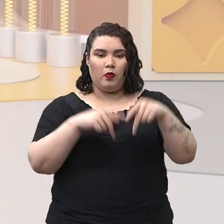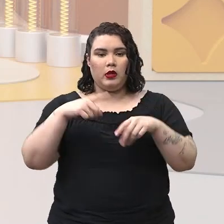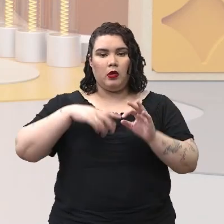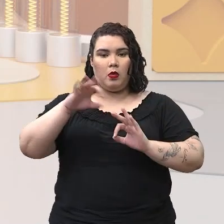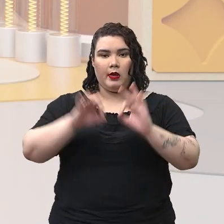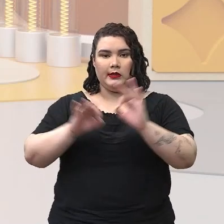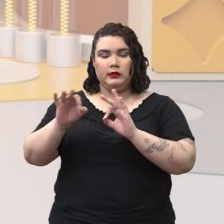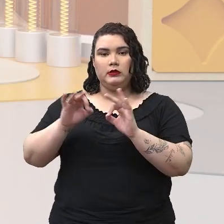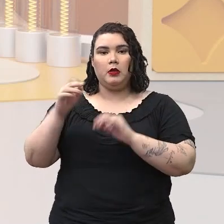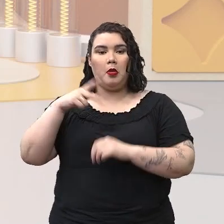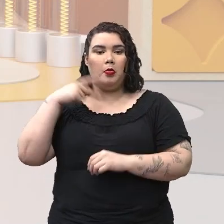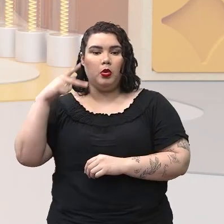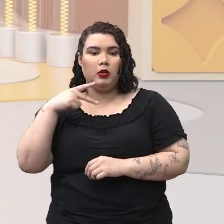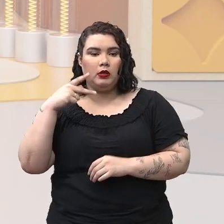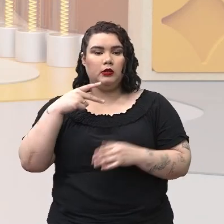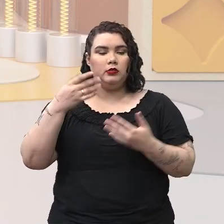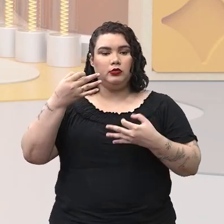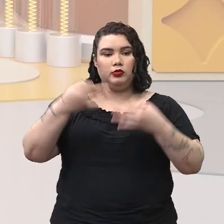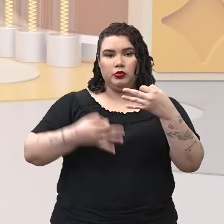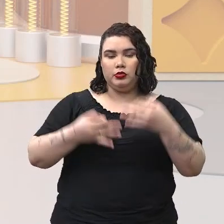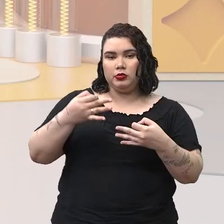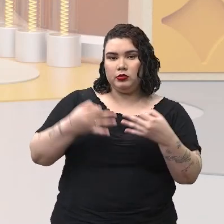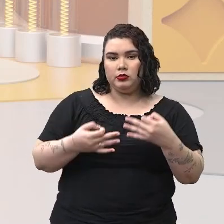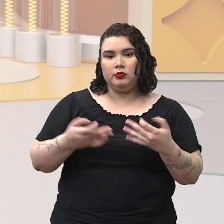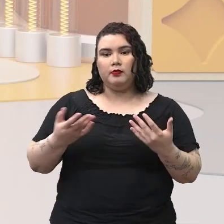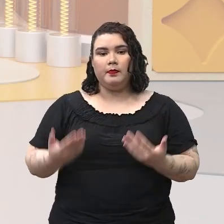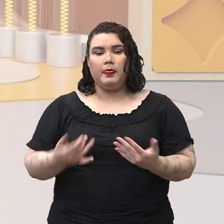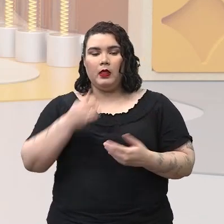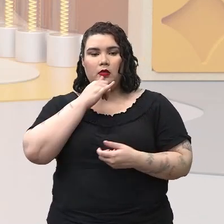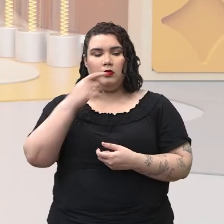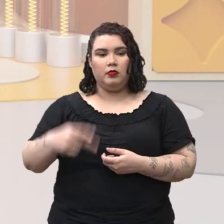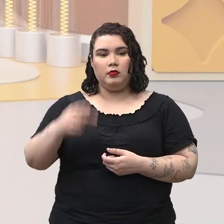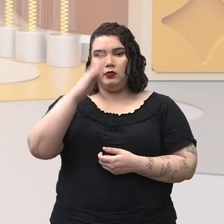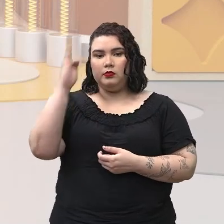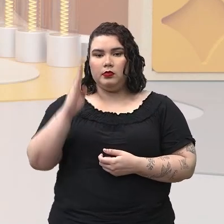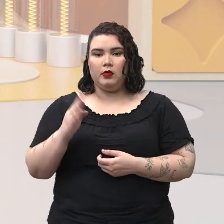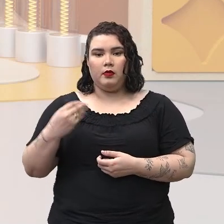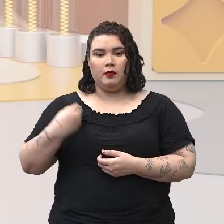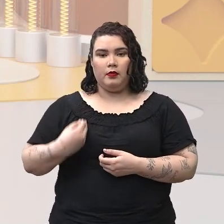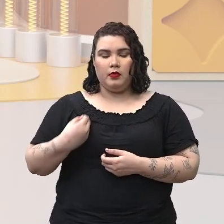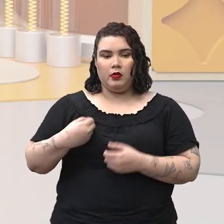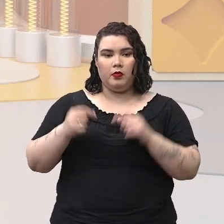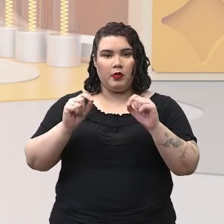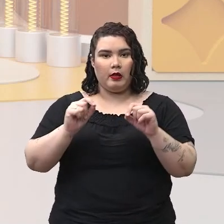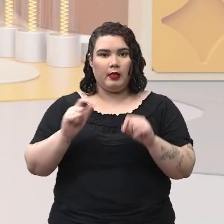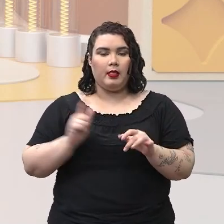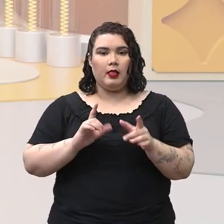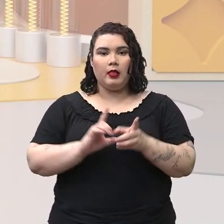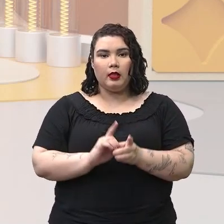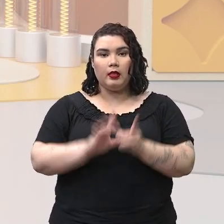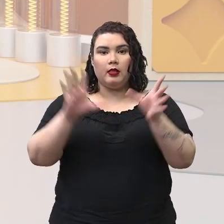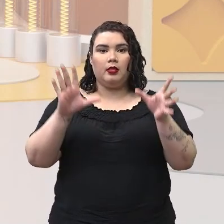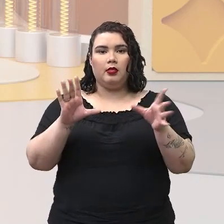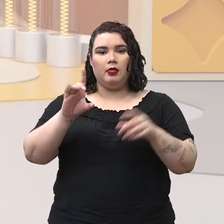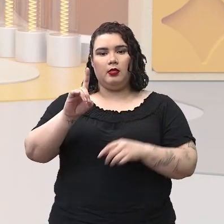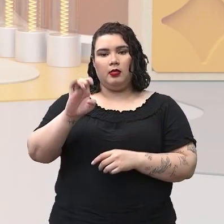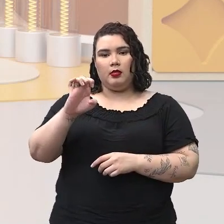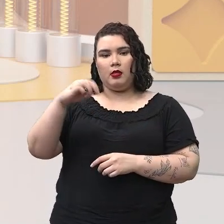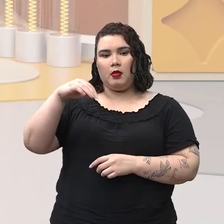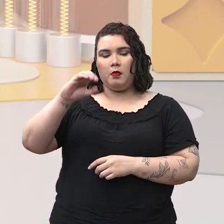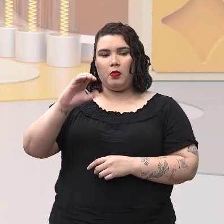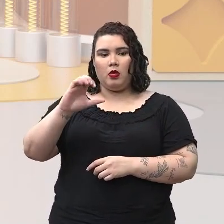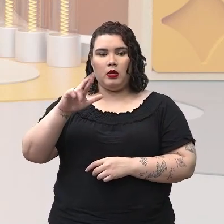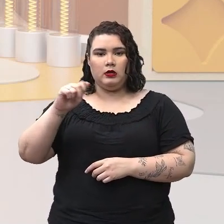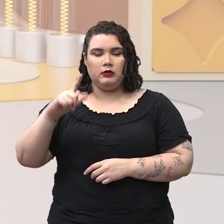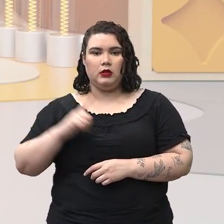organizado politicamente, juridicamente, né? No caso do Brasil, nós vivemos numa democracia, onde tem 3 poderes,